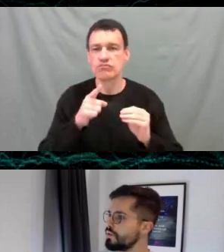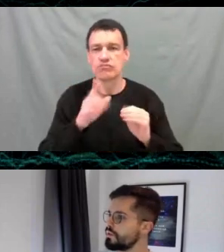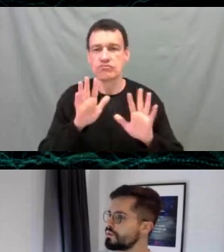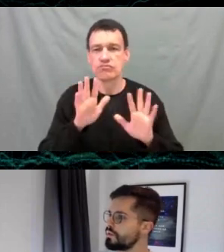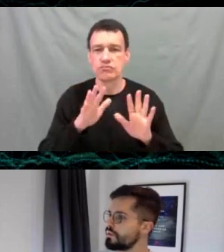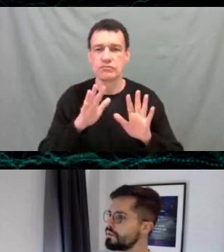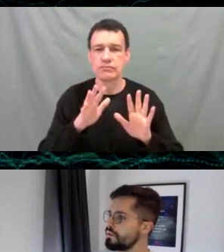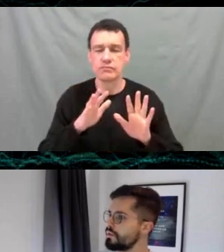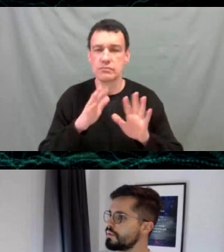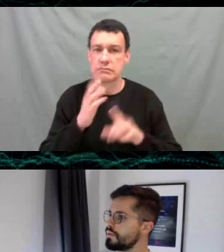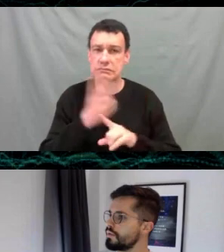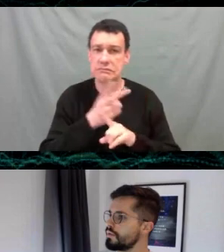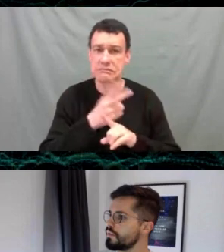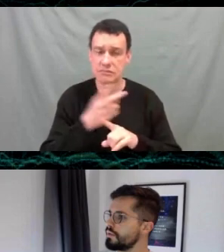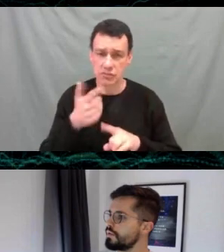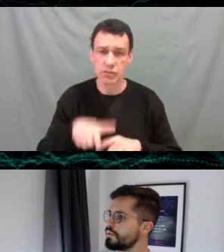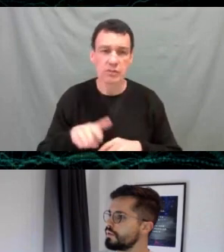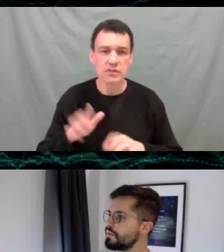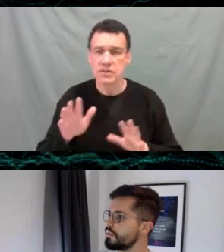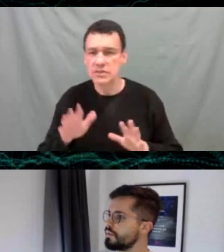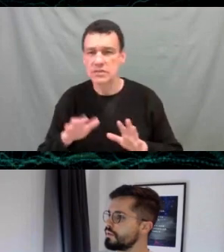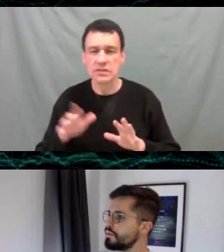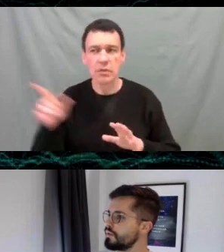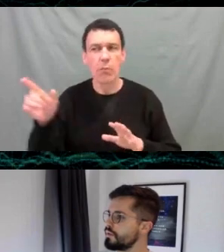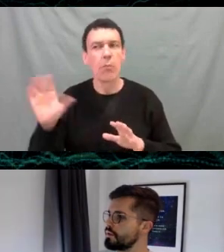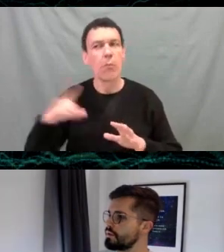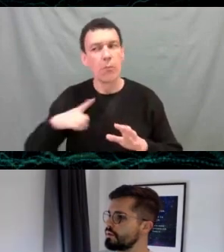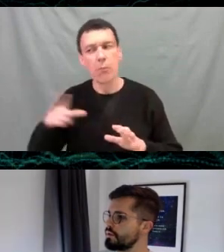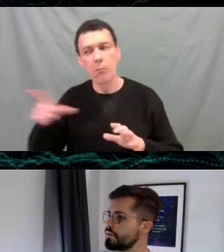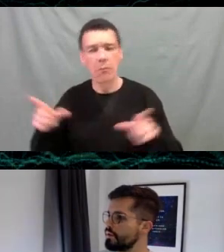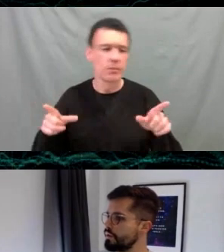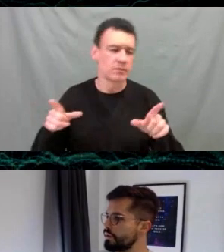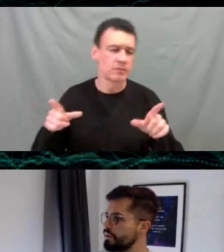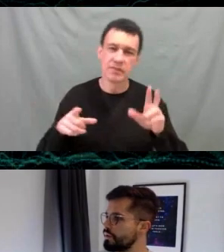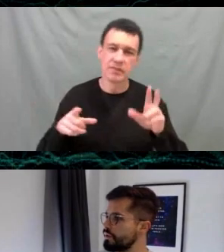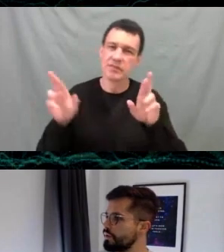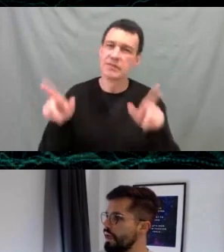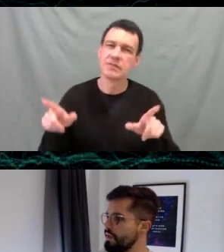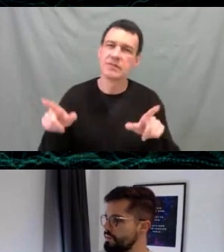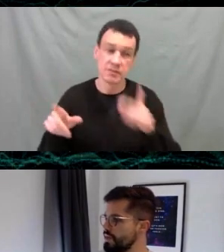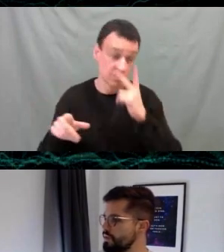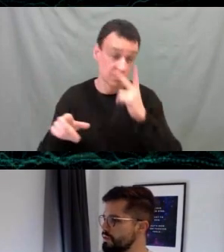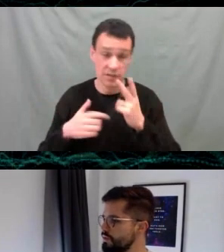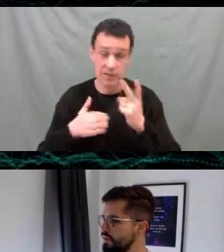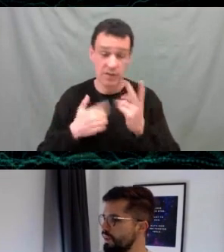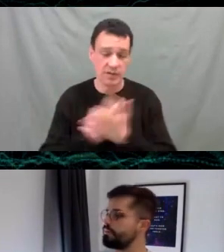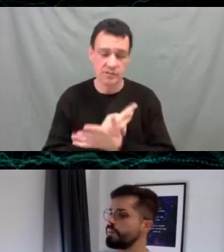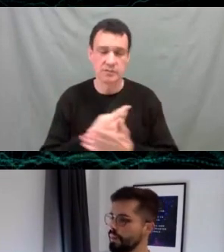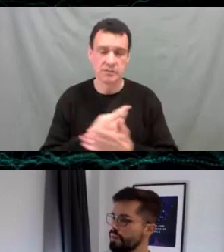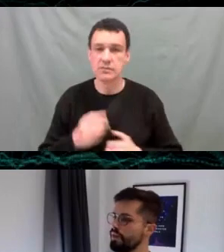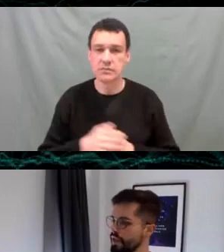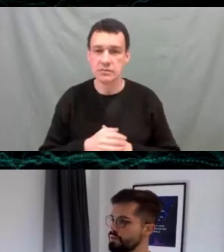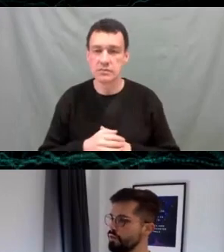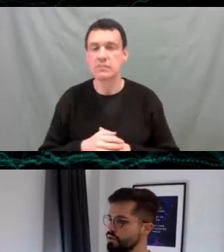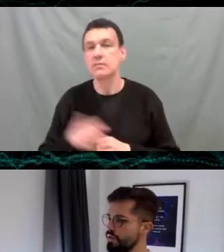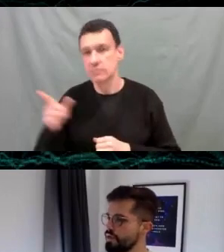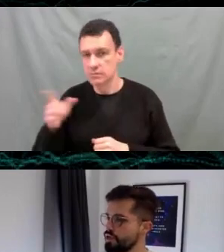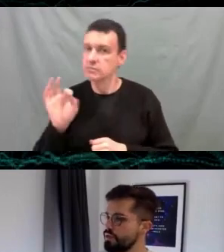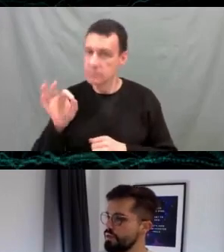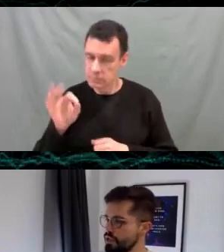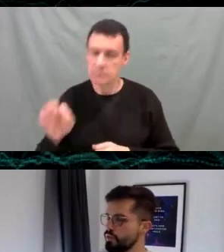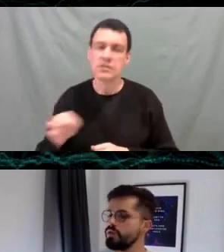eu sei que tu não E aí e é isso mesmo isso